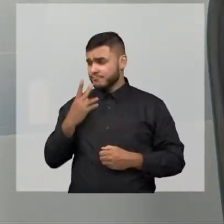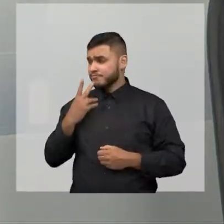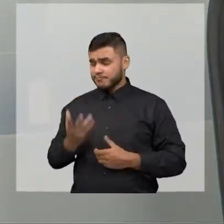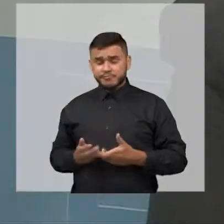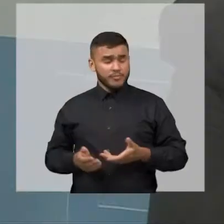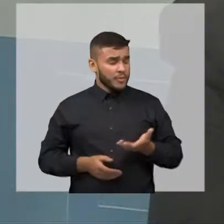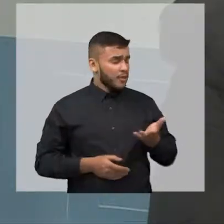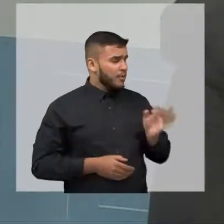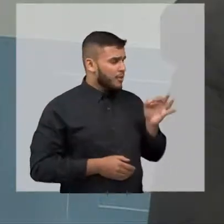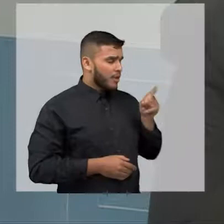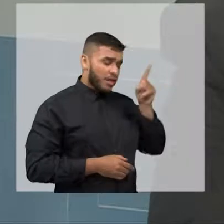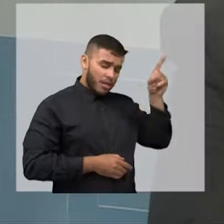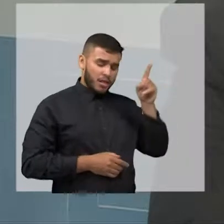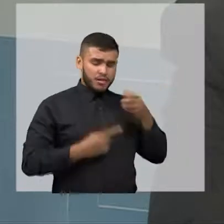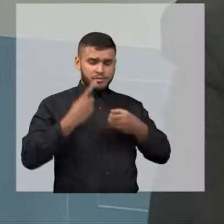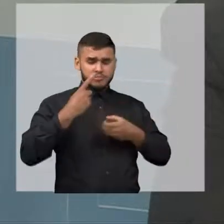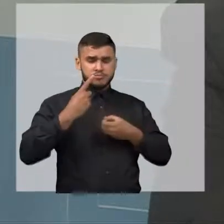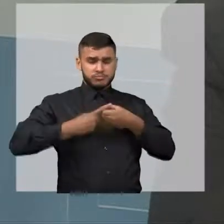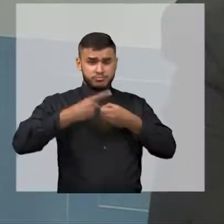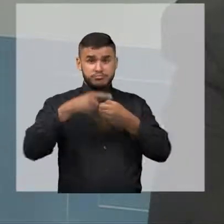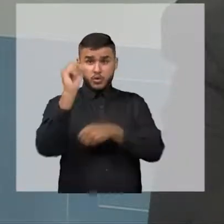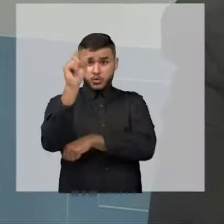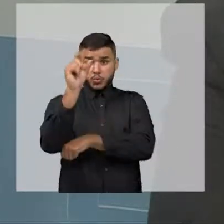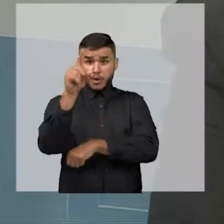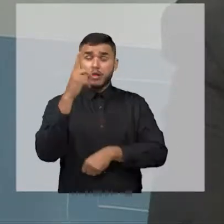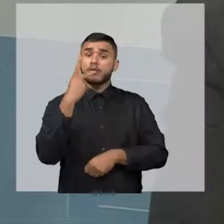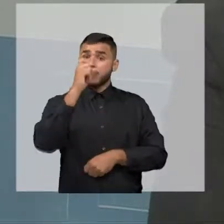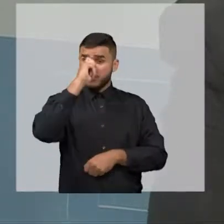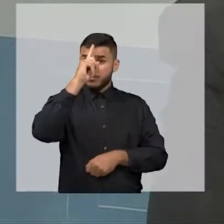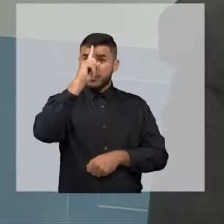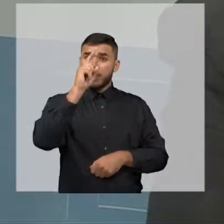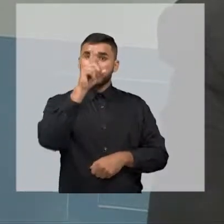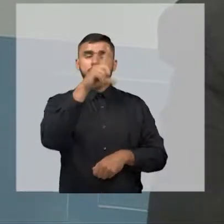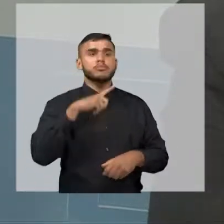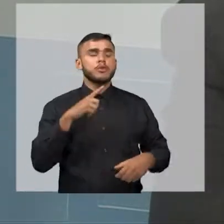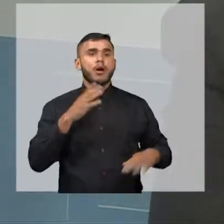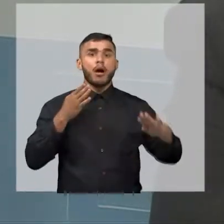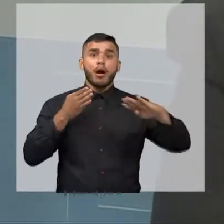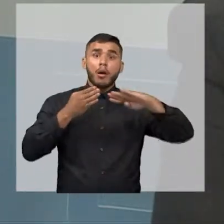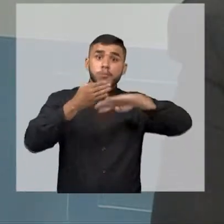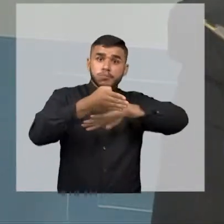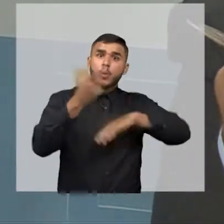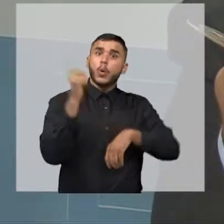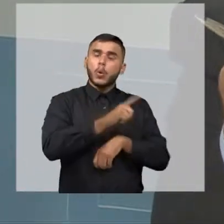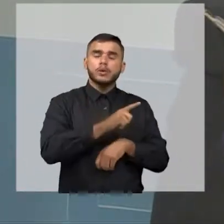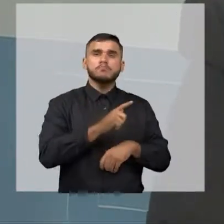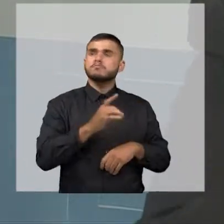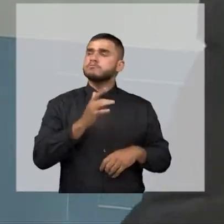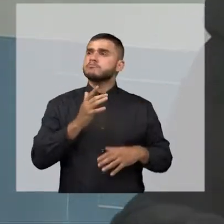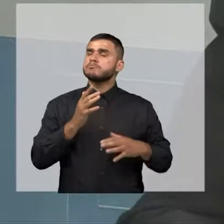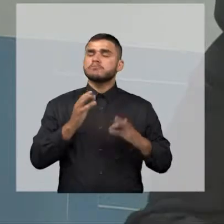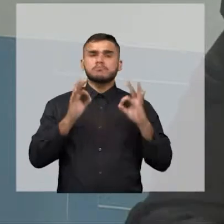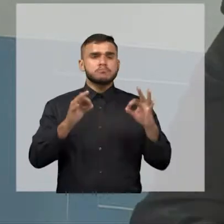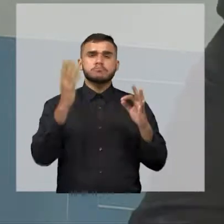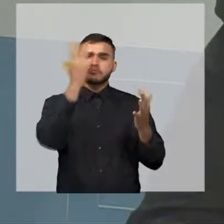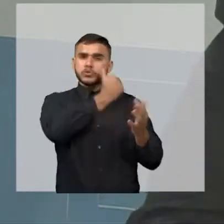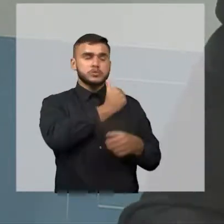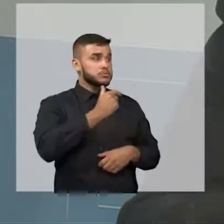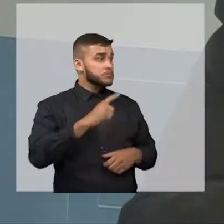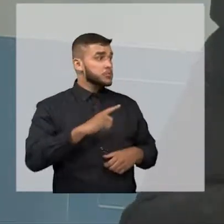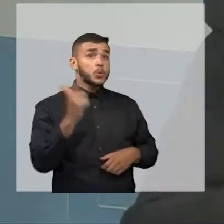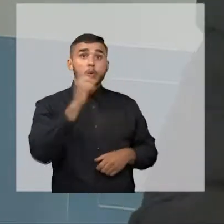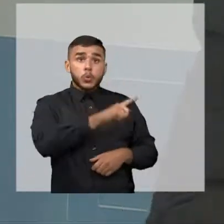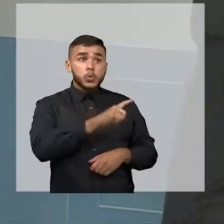estava vendo as pessoas que entram no Hospital Regional de Sobral, que tem a felicidade de entrar no Hospital Regional de Sobral. Lindo. É assim,